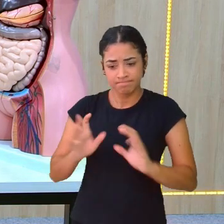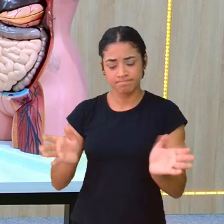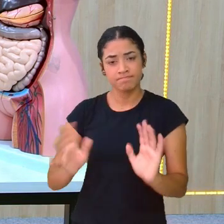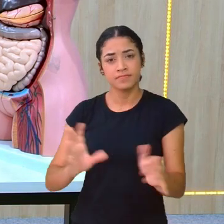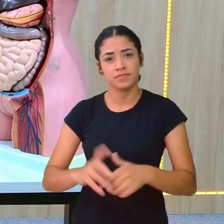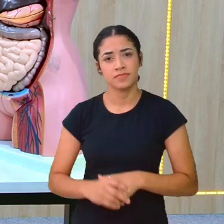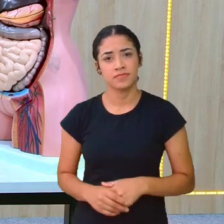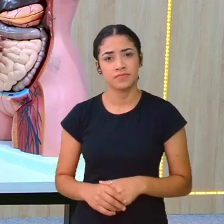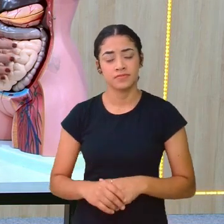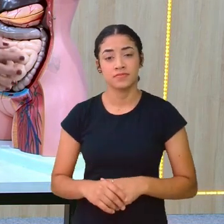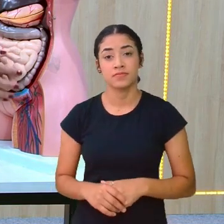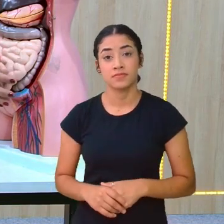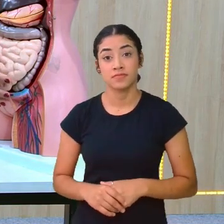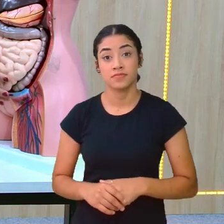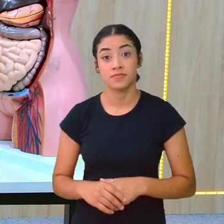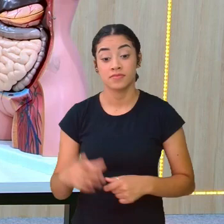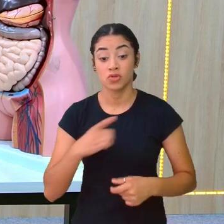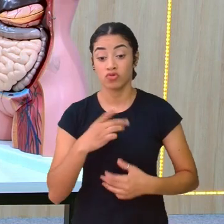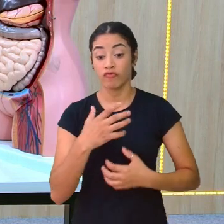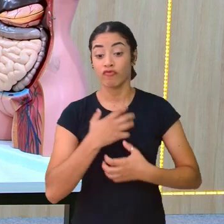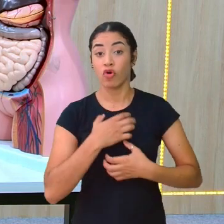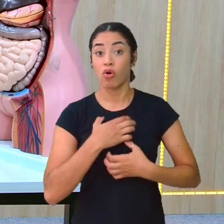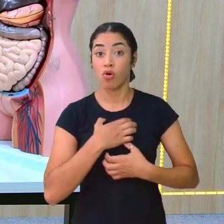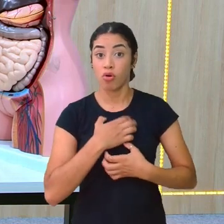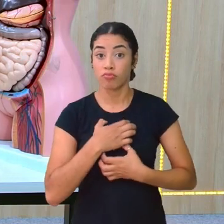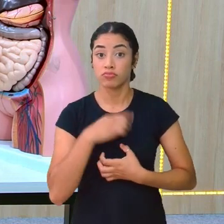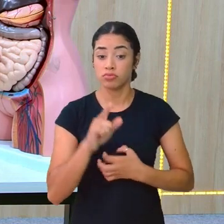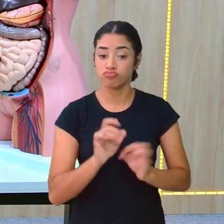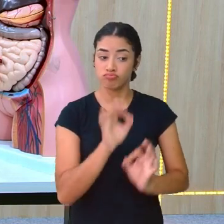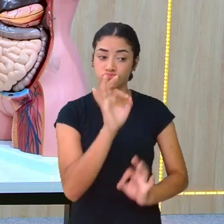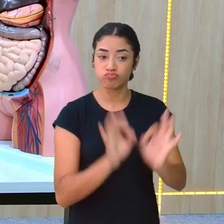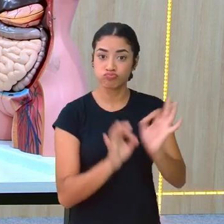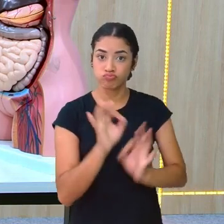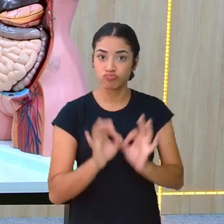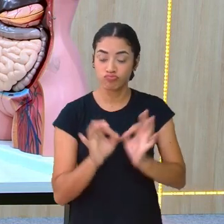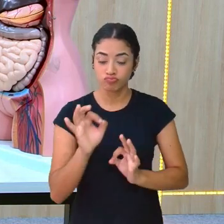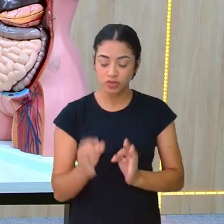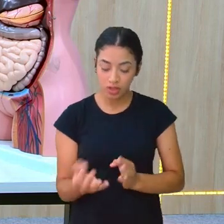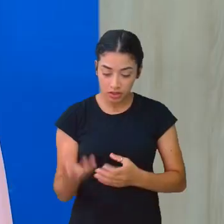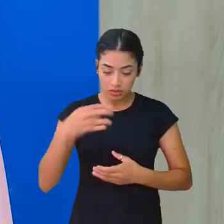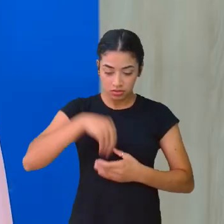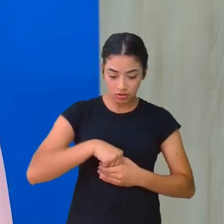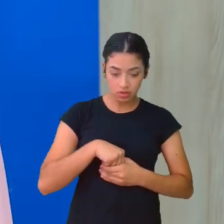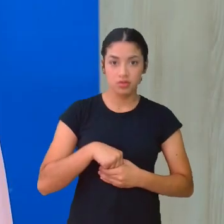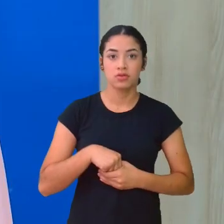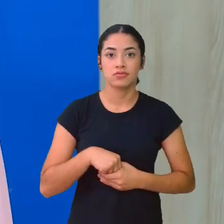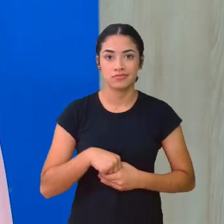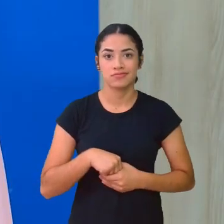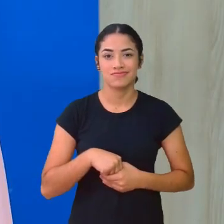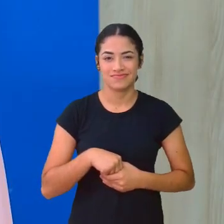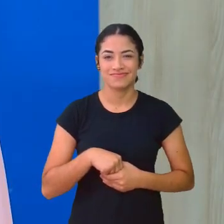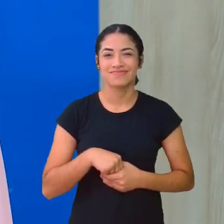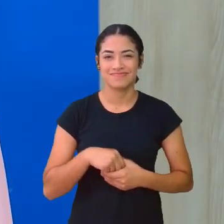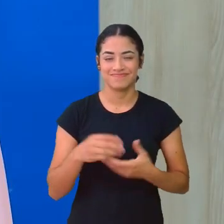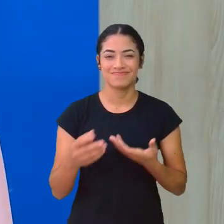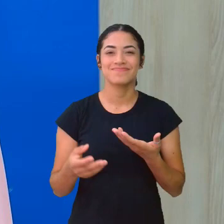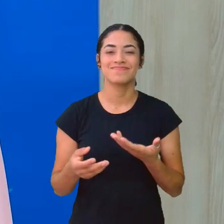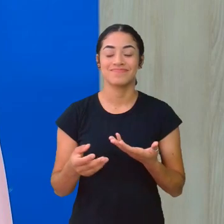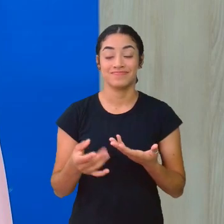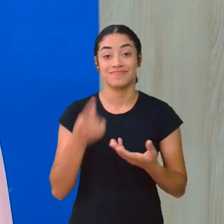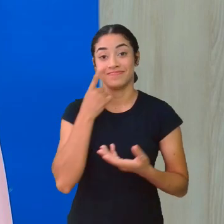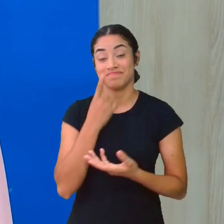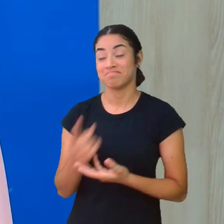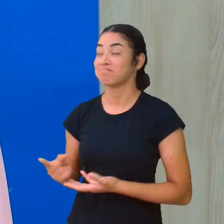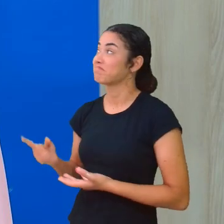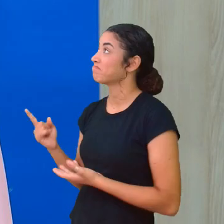Essa questão aí da maneira que ele está sendo organizado aqui no nosso abdômen. Então, vejam, né,